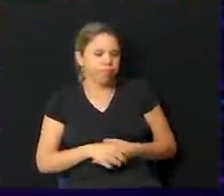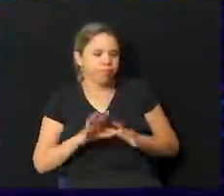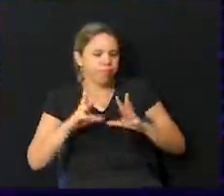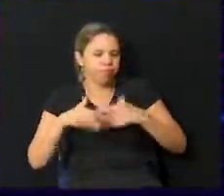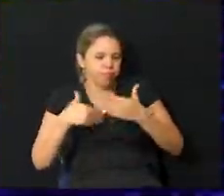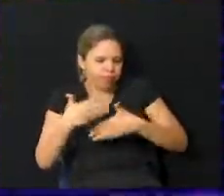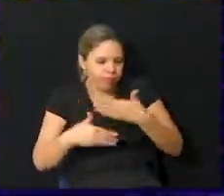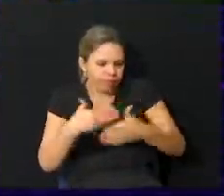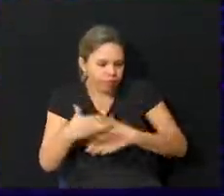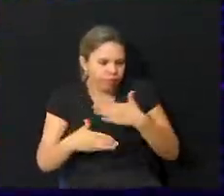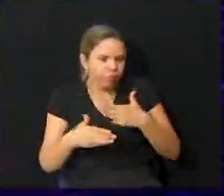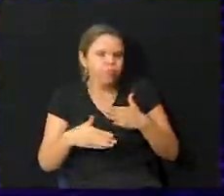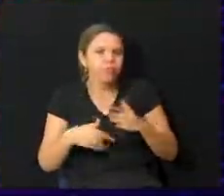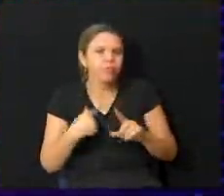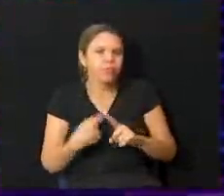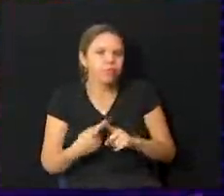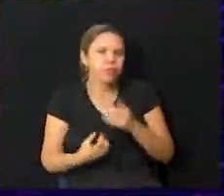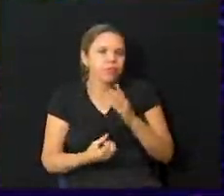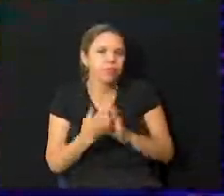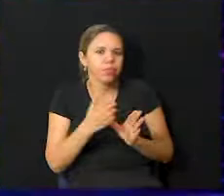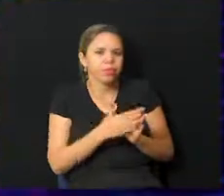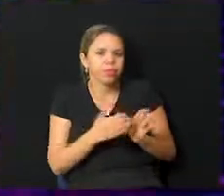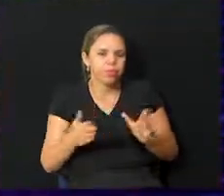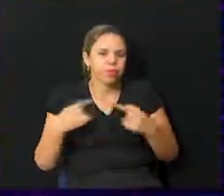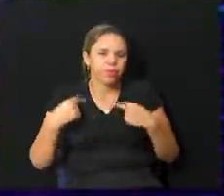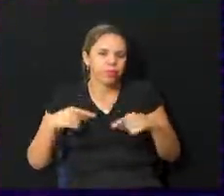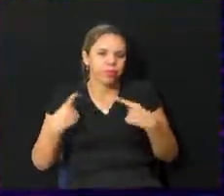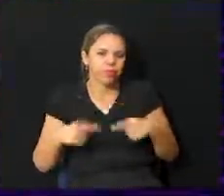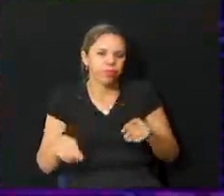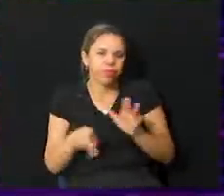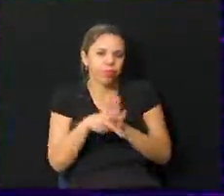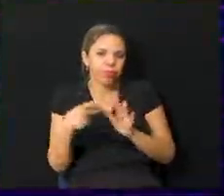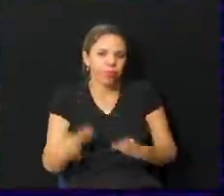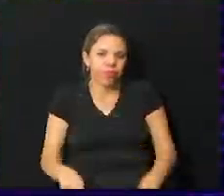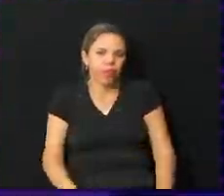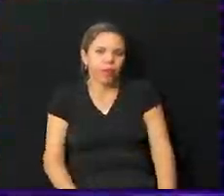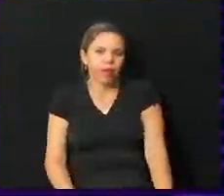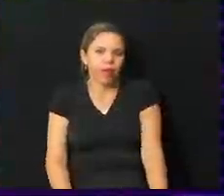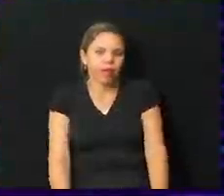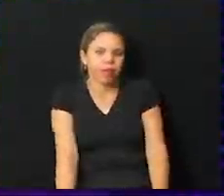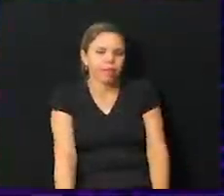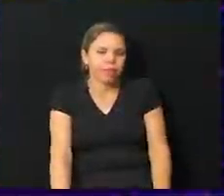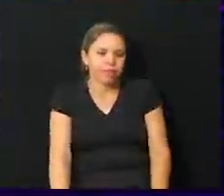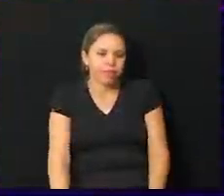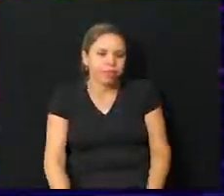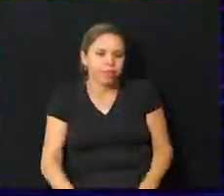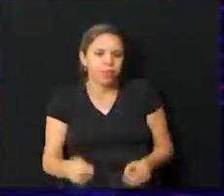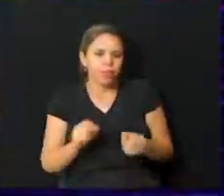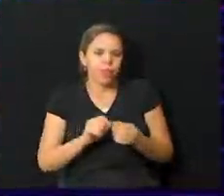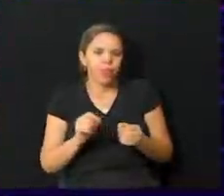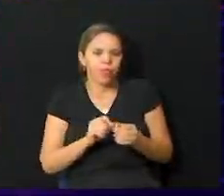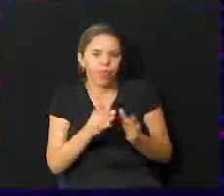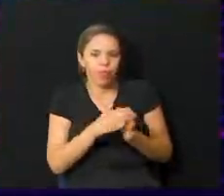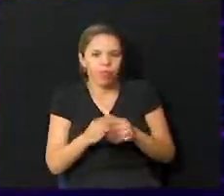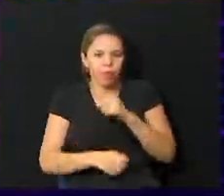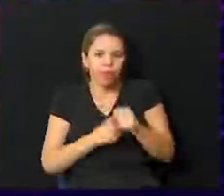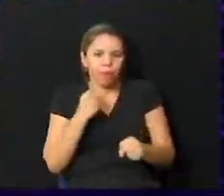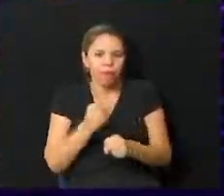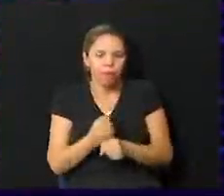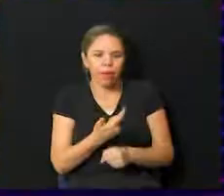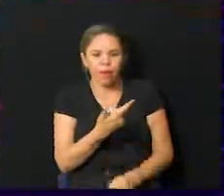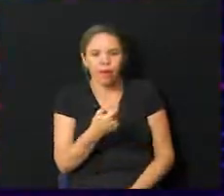Todo o processo, além do processo criativo das músicas propriamente, né, que nós fizemos durante o ano